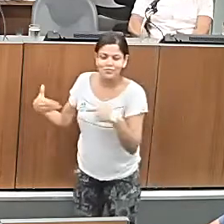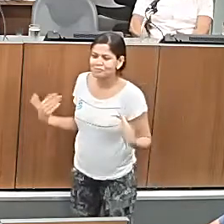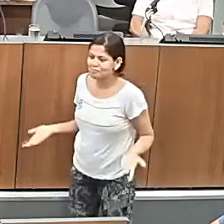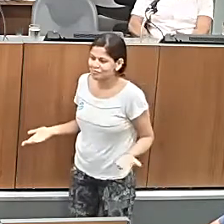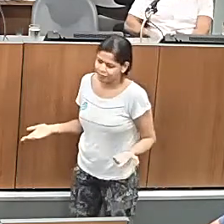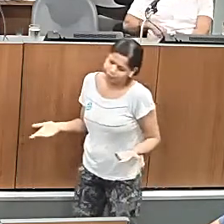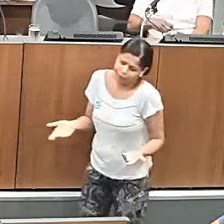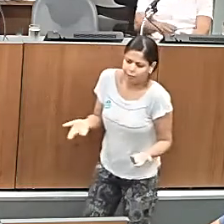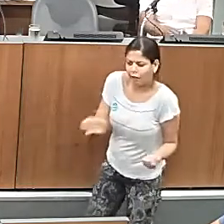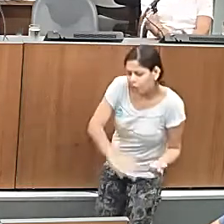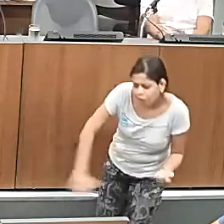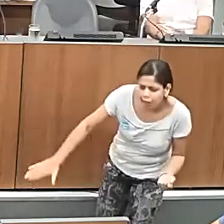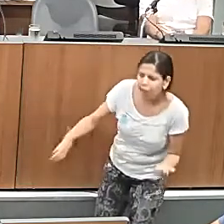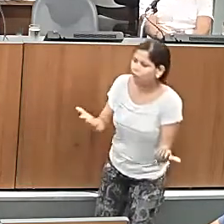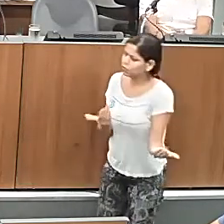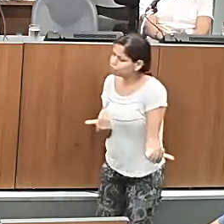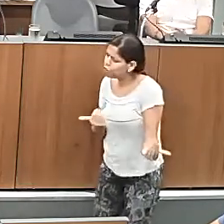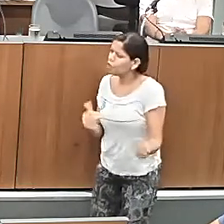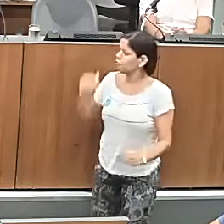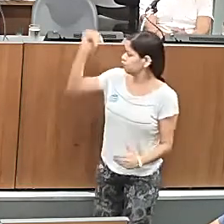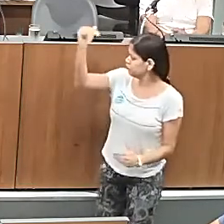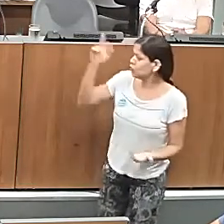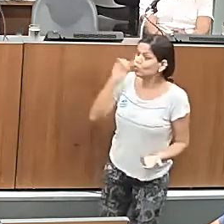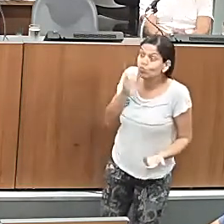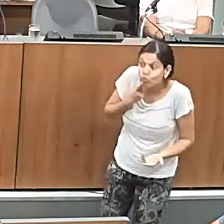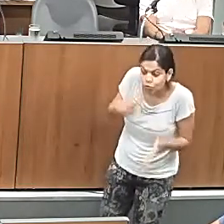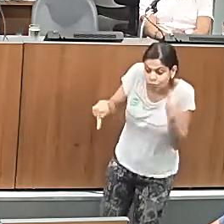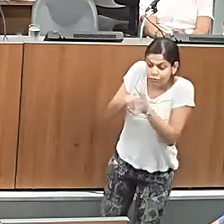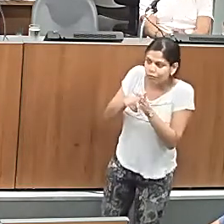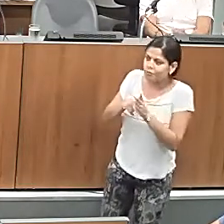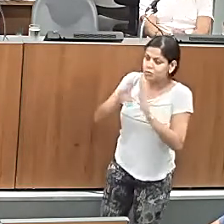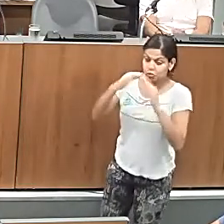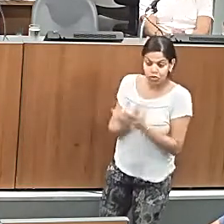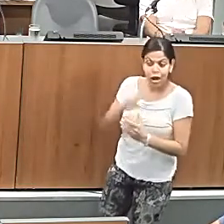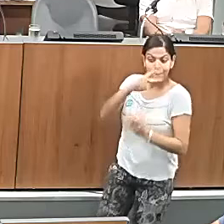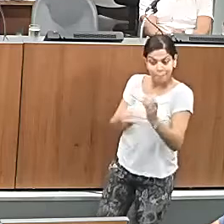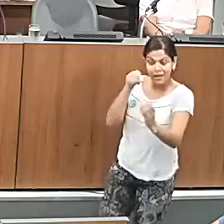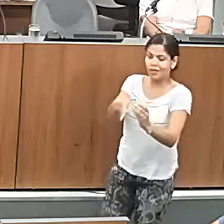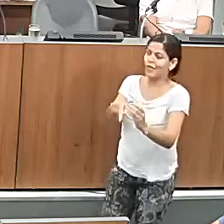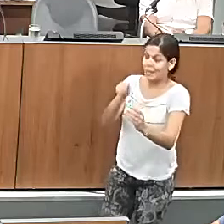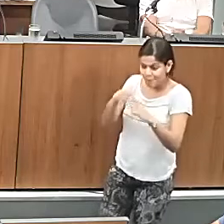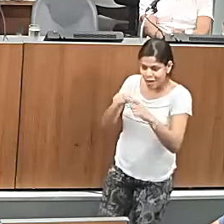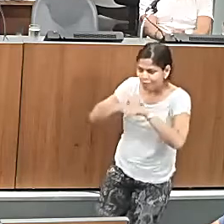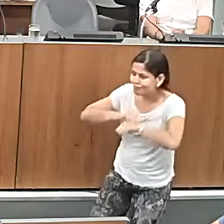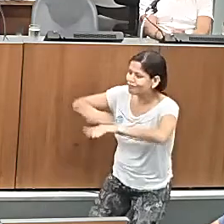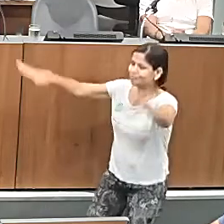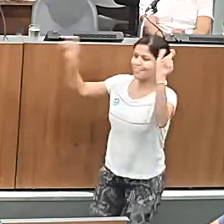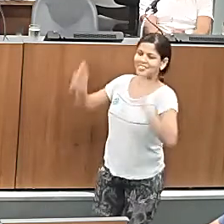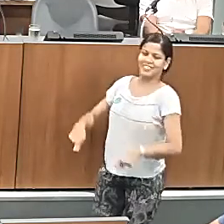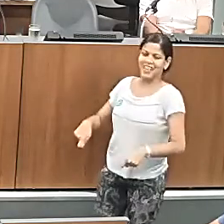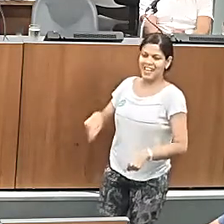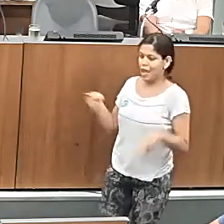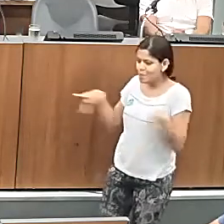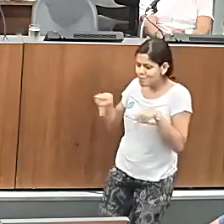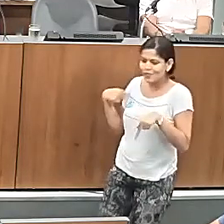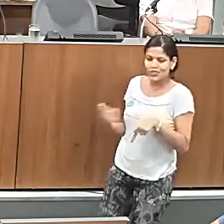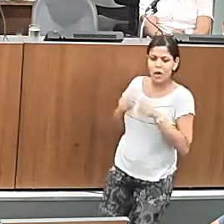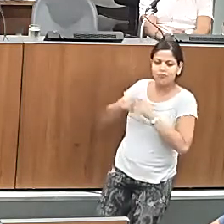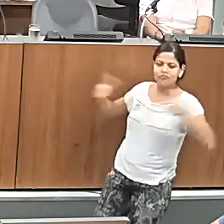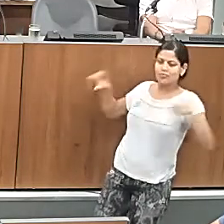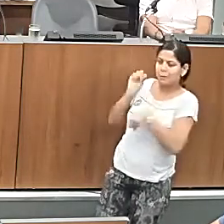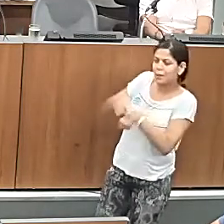trabalho. Onde eu vou atuar? Onde tem uma escola bilíngue para que eu possa atuar como professora de língua de